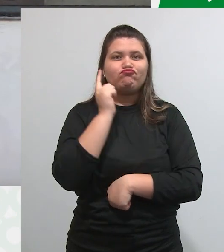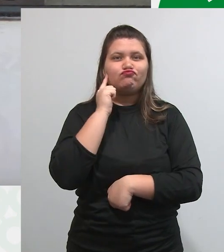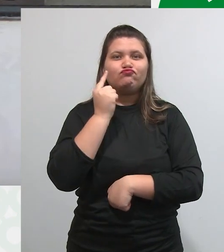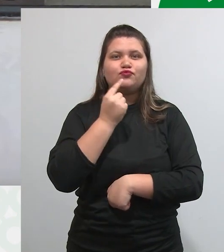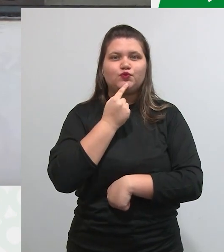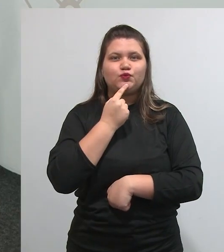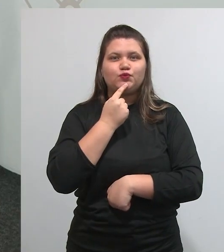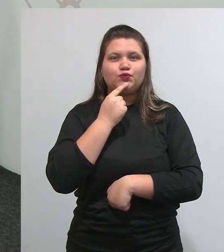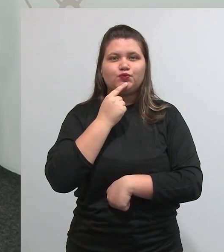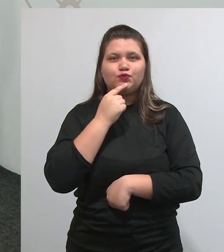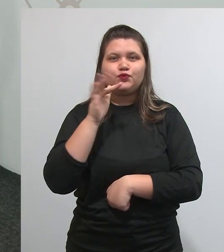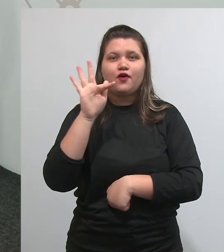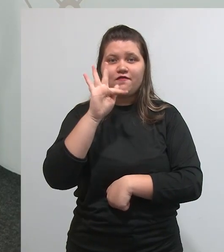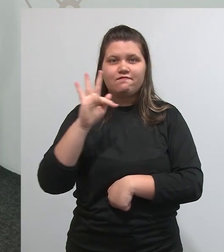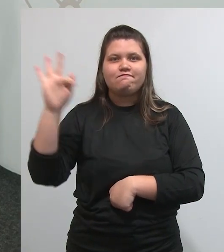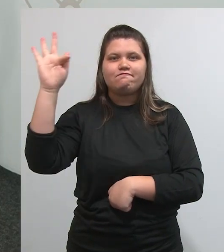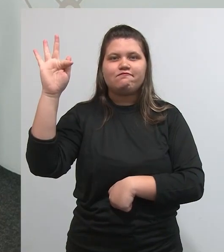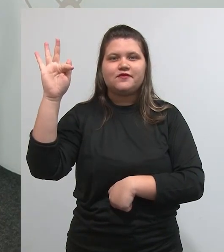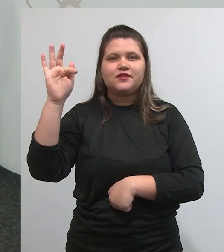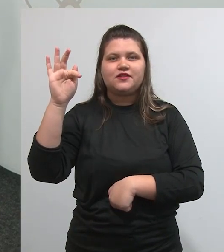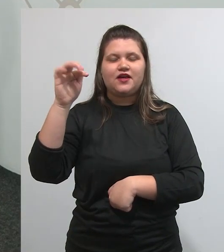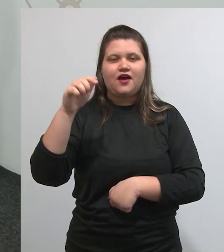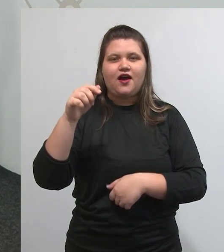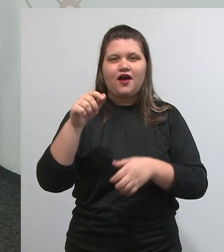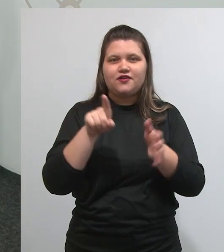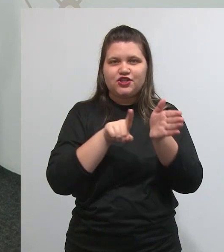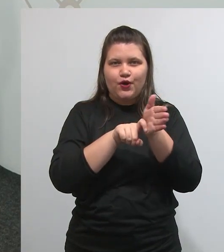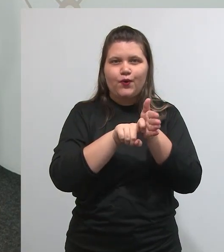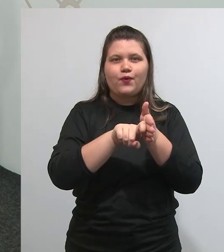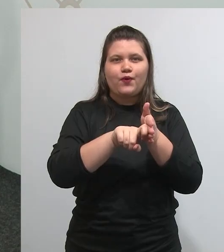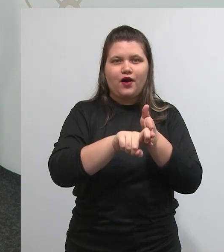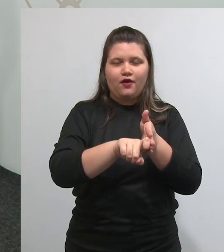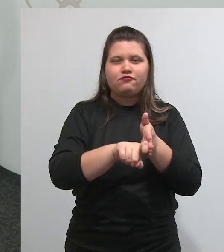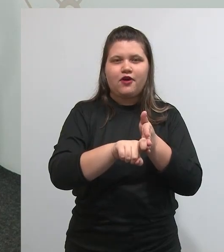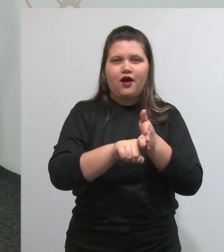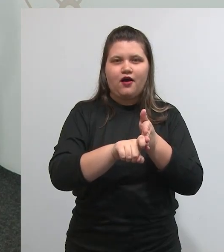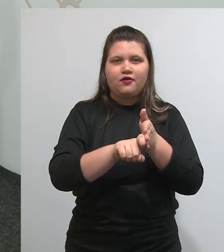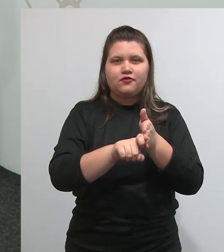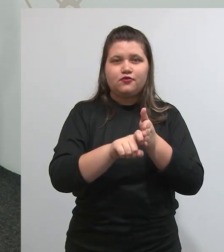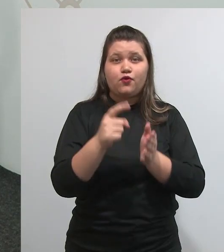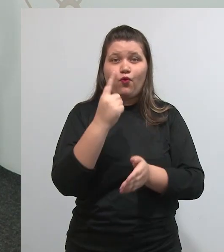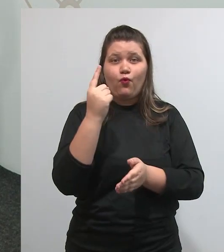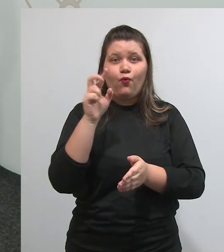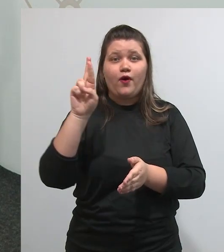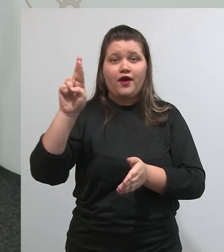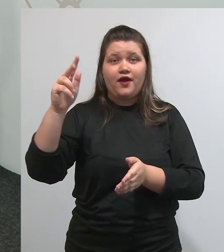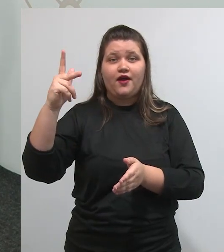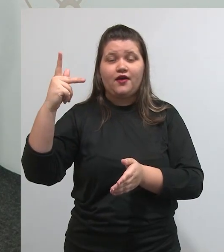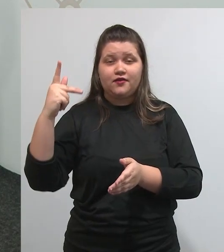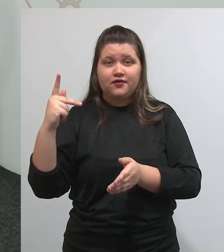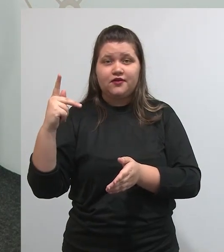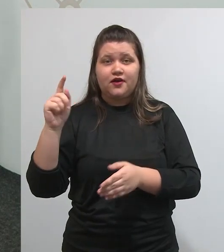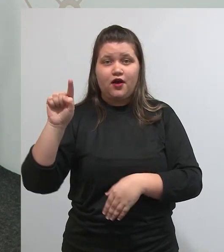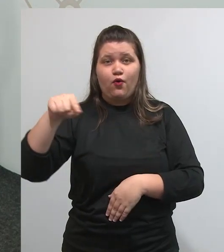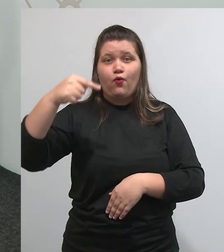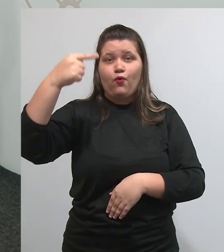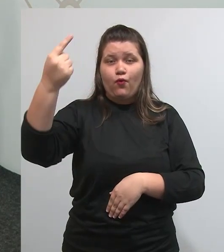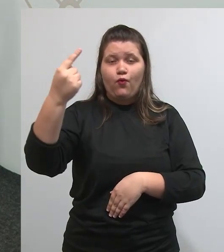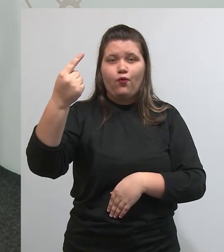aqui em Cacoal. Um está fazendo em RH, Recursos Humanos. 2 está fazendo letras